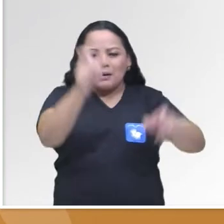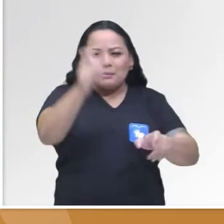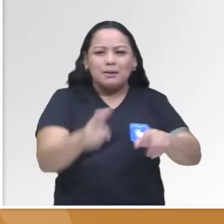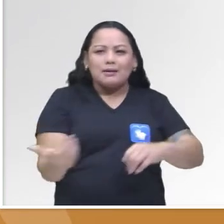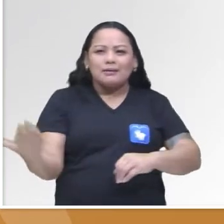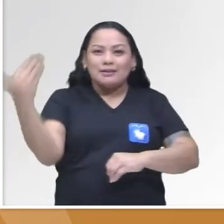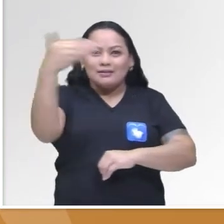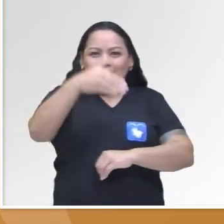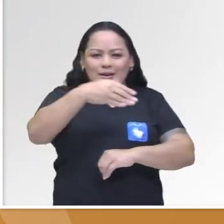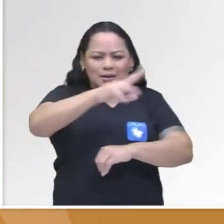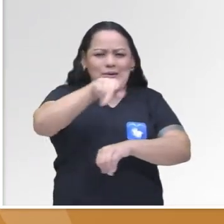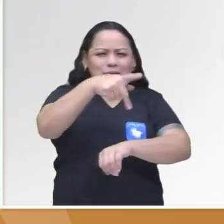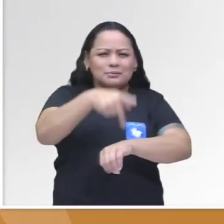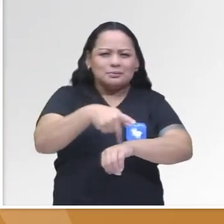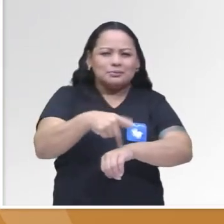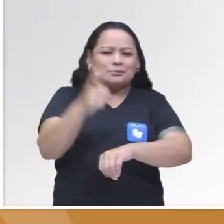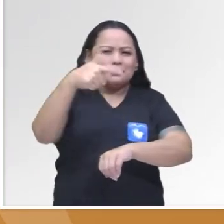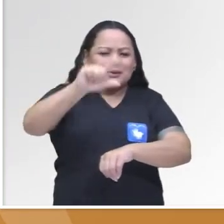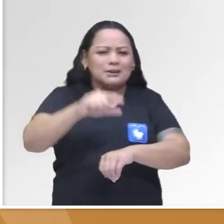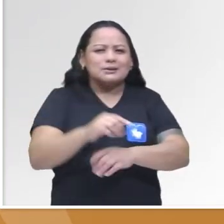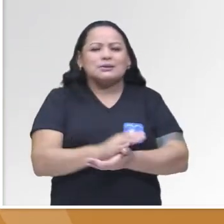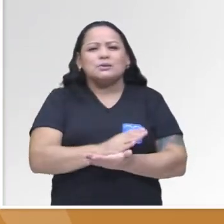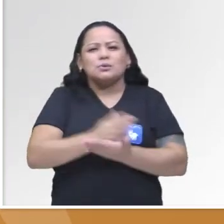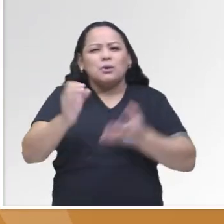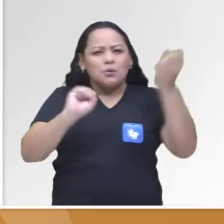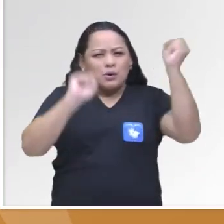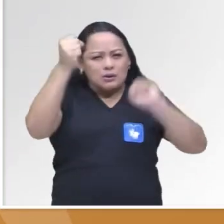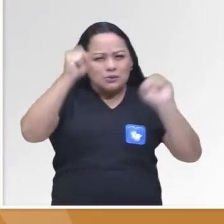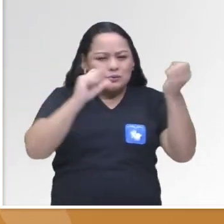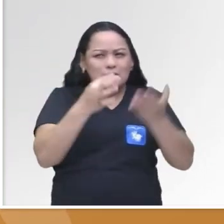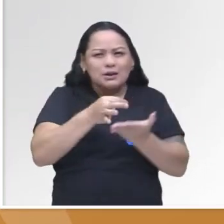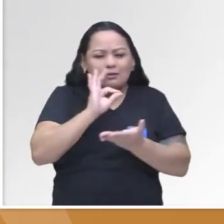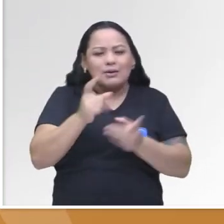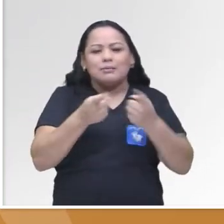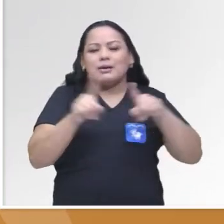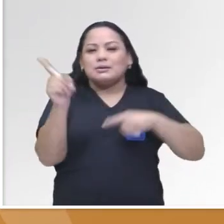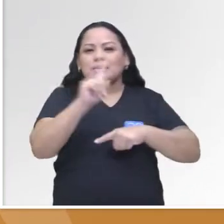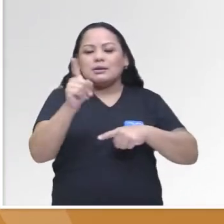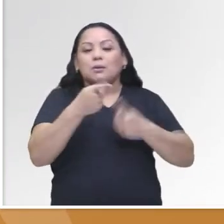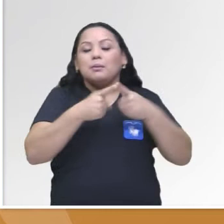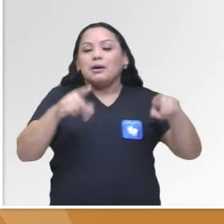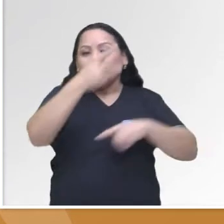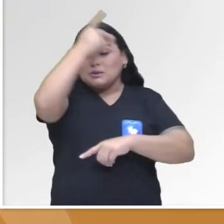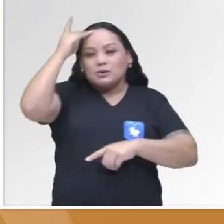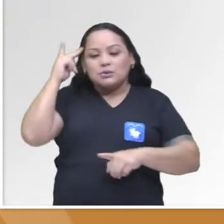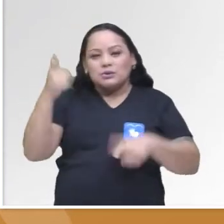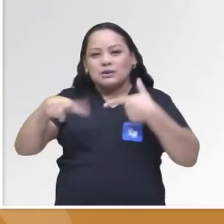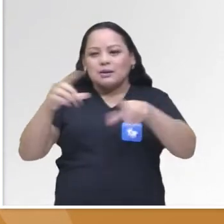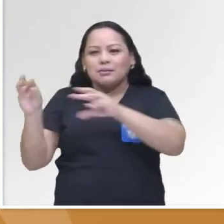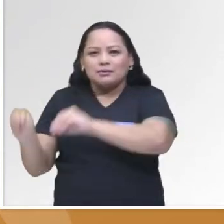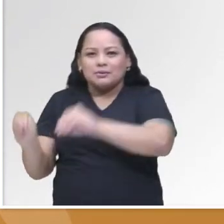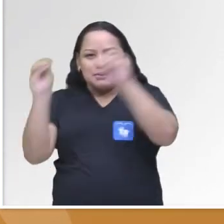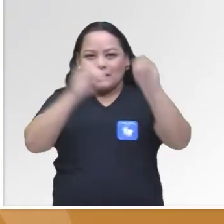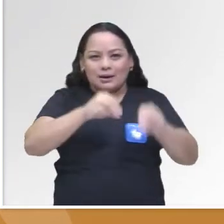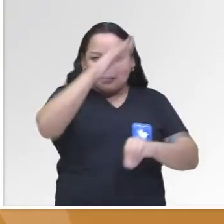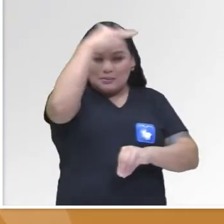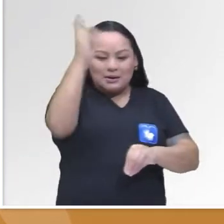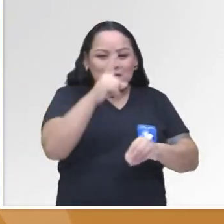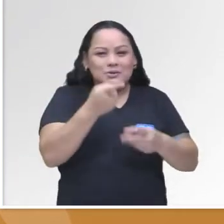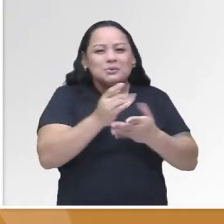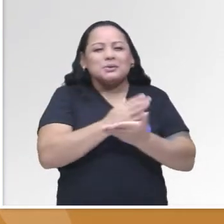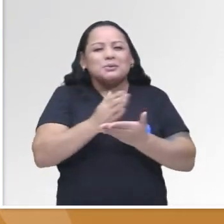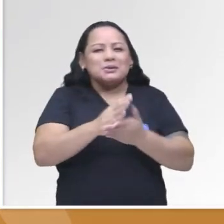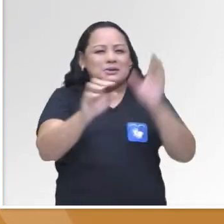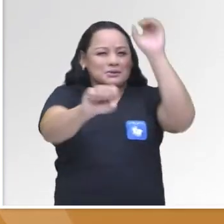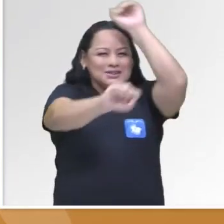cultura cafeira. No início da cultura cafeira, não. Mas quando aquela mão de obra que foi trazida e transformada em escravo da África aqui, que